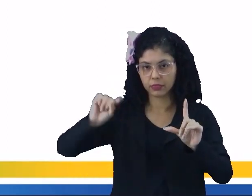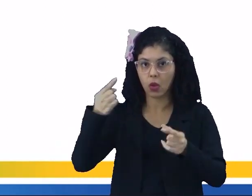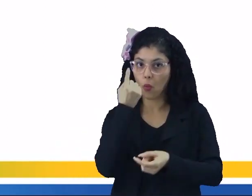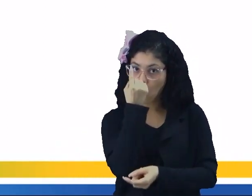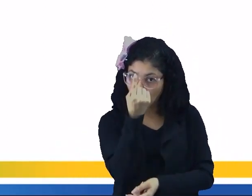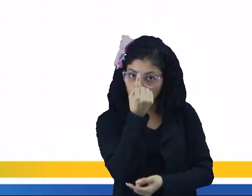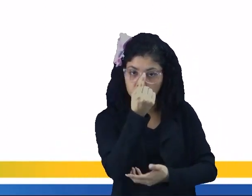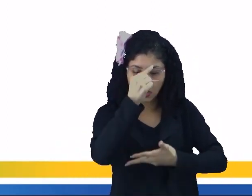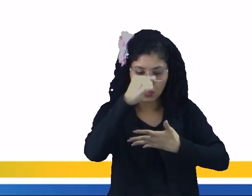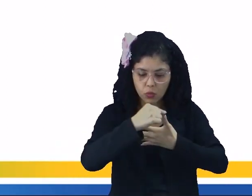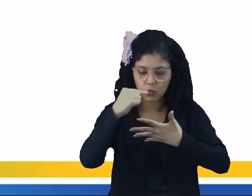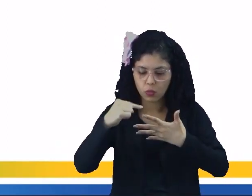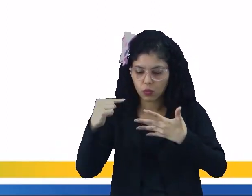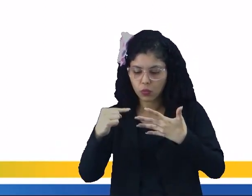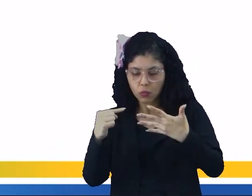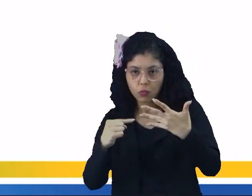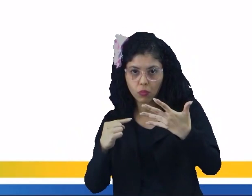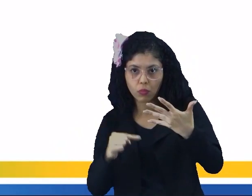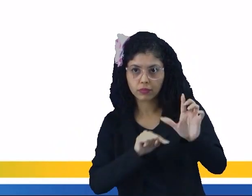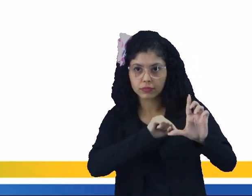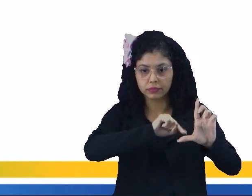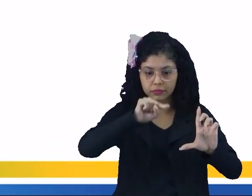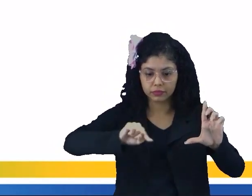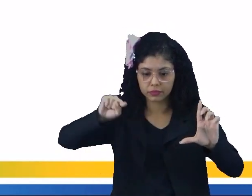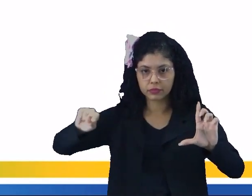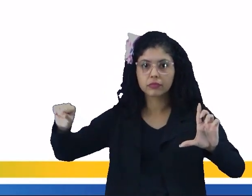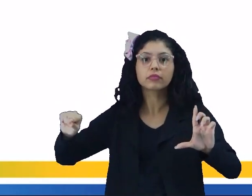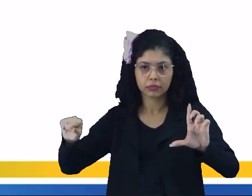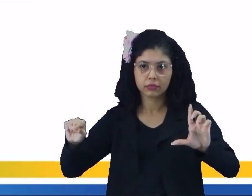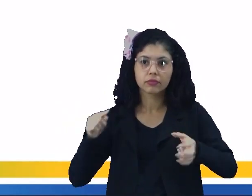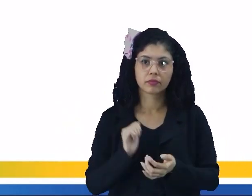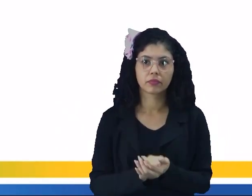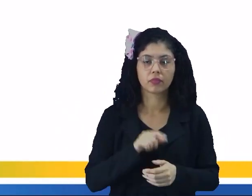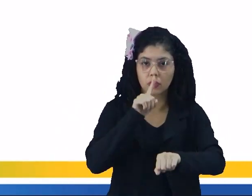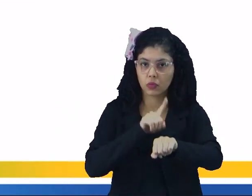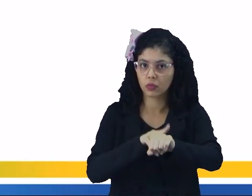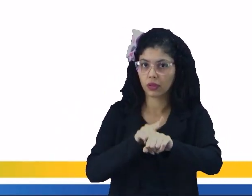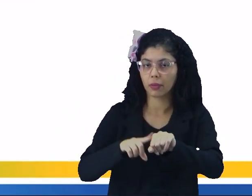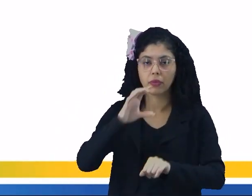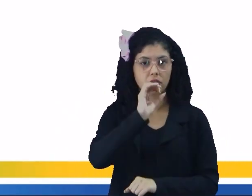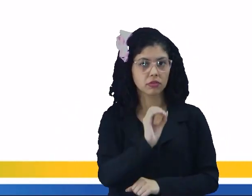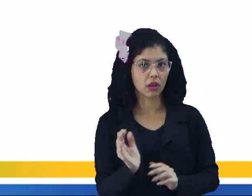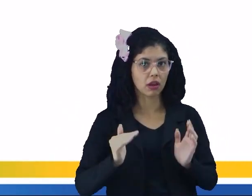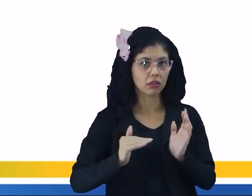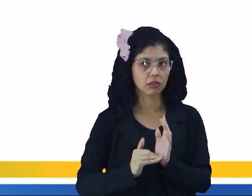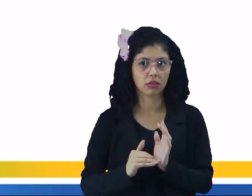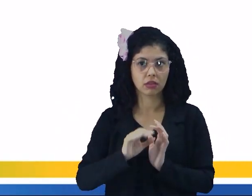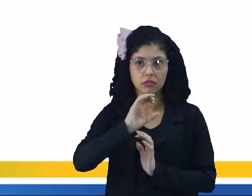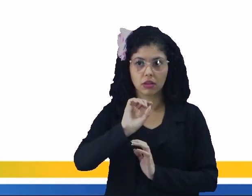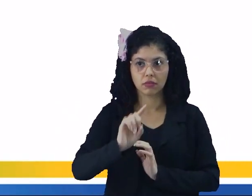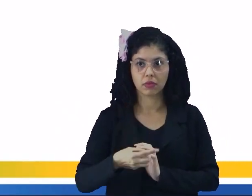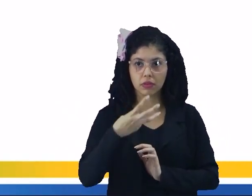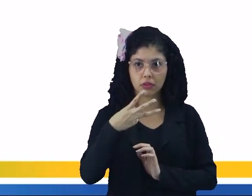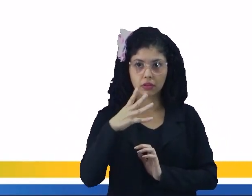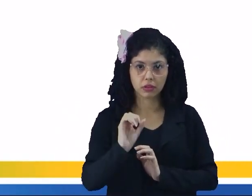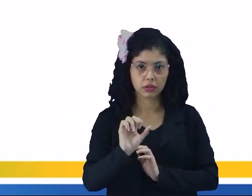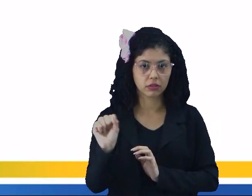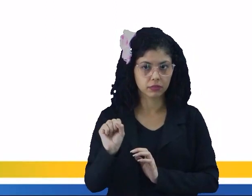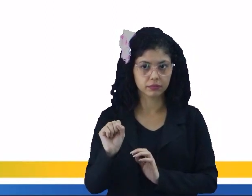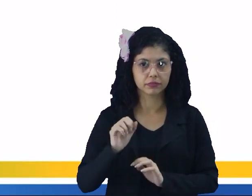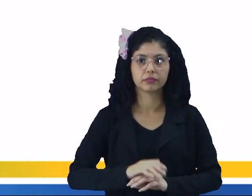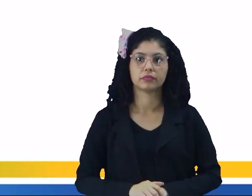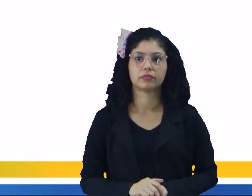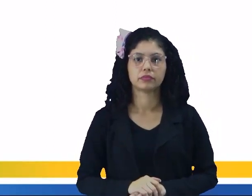representa o cinto que foi considerado. O tempo também, lembre-se que é de 0 até 0,30